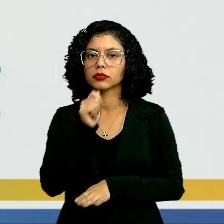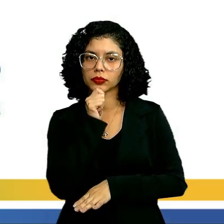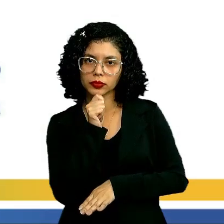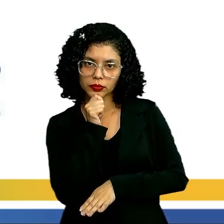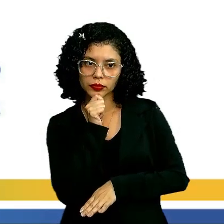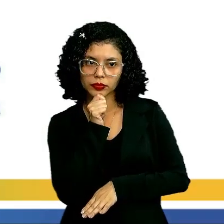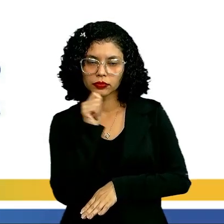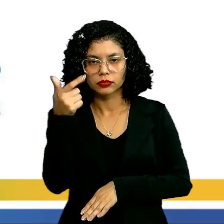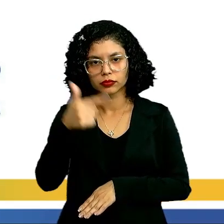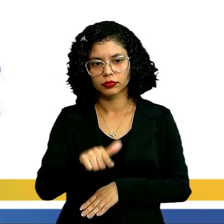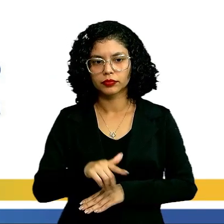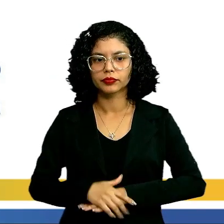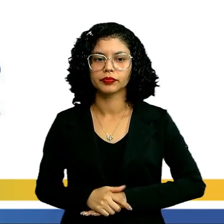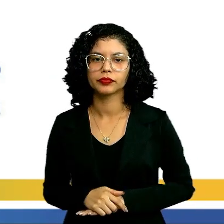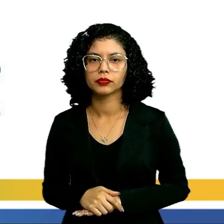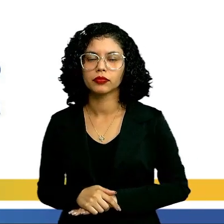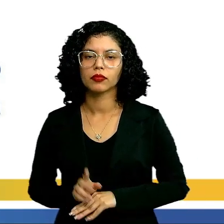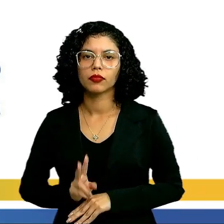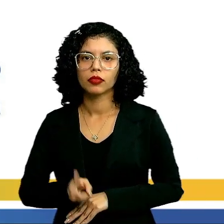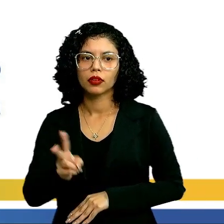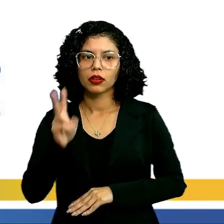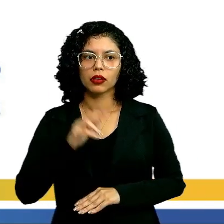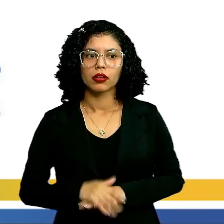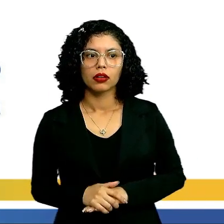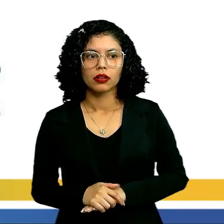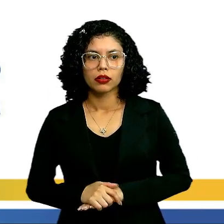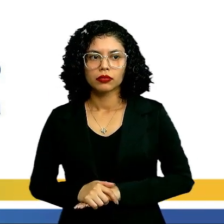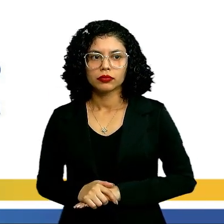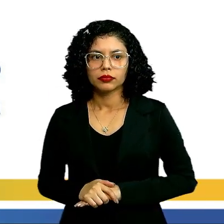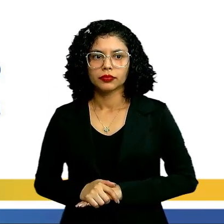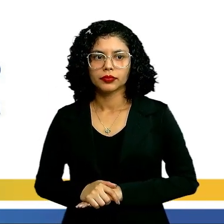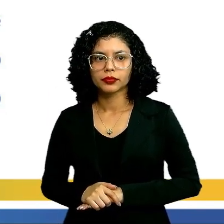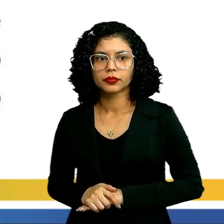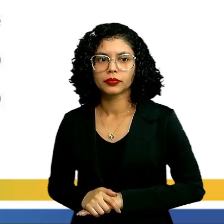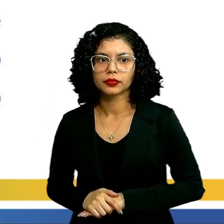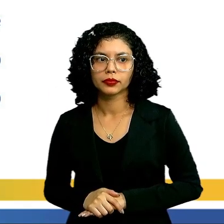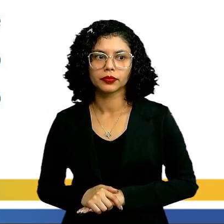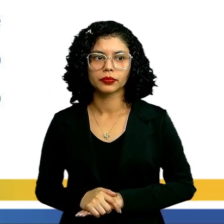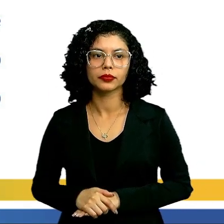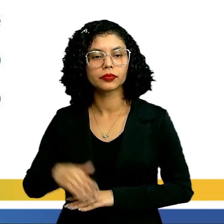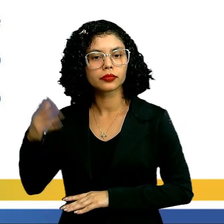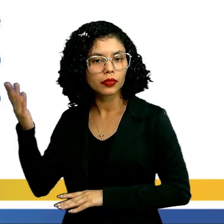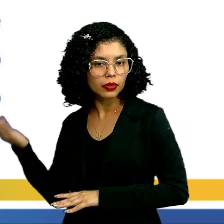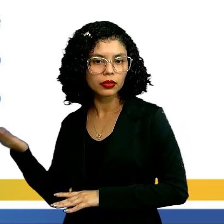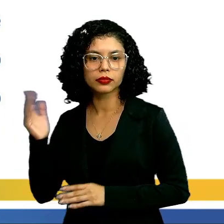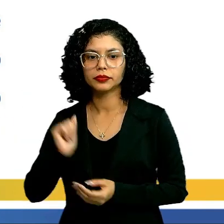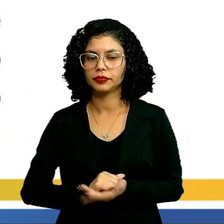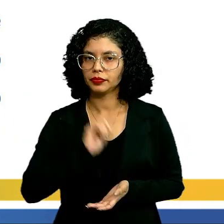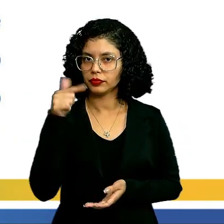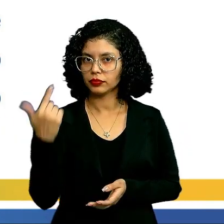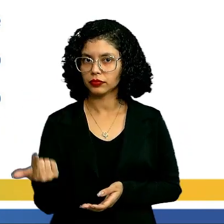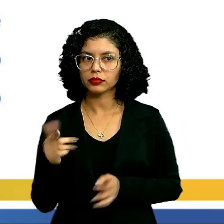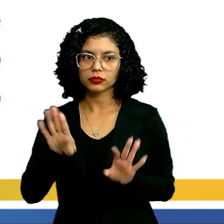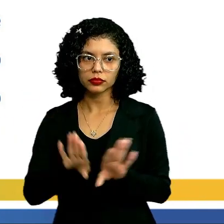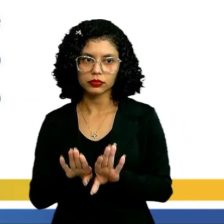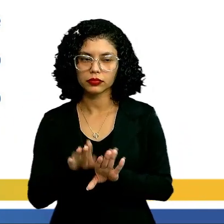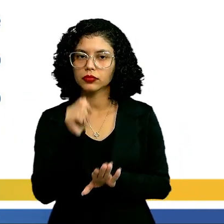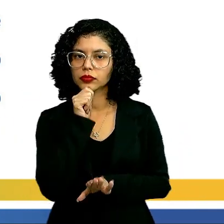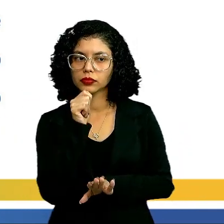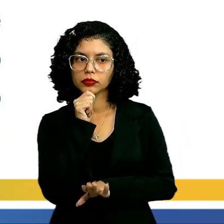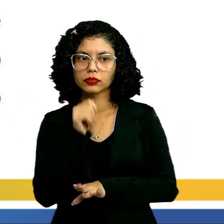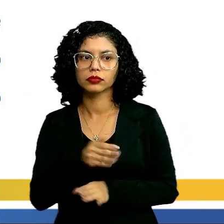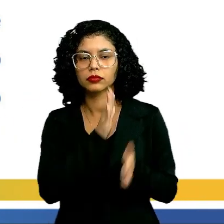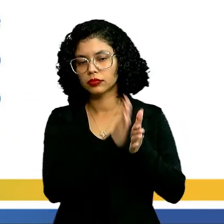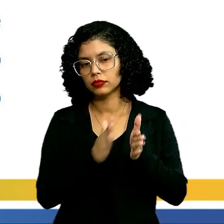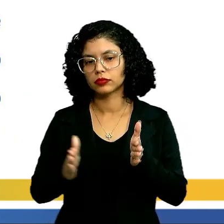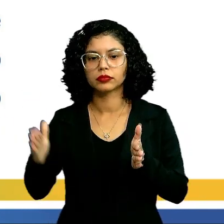repetição. Então, vamos dar continuidade, porque a nossa aula de hoje é sobre questões. E aí nós temos outro tipo de coesão, que é uma